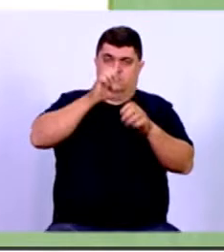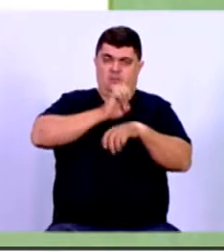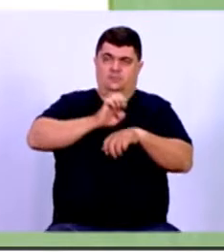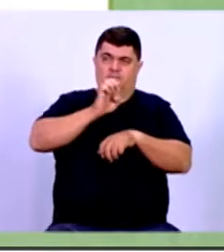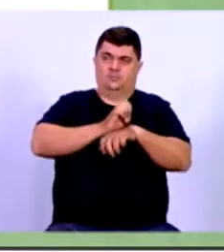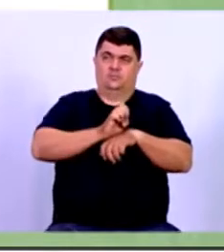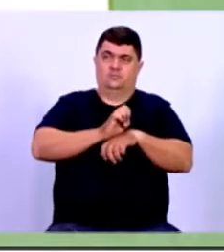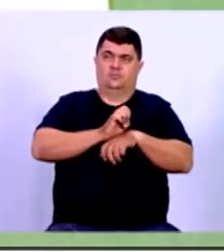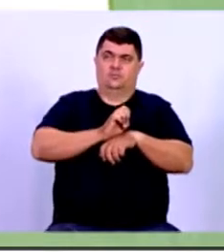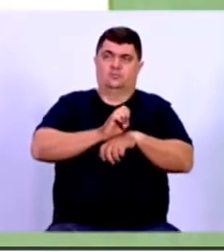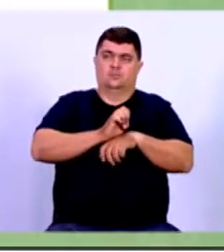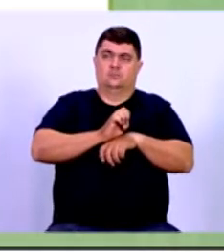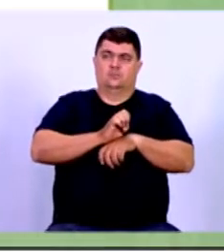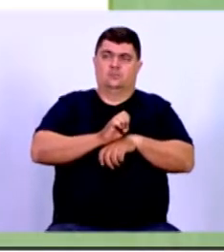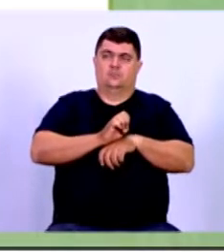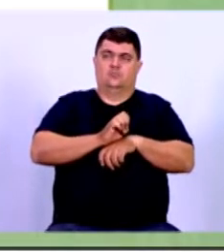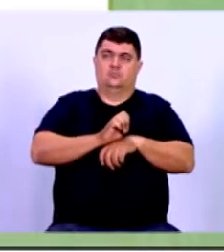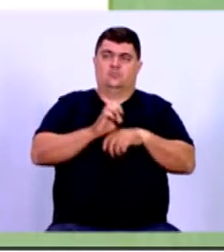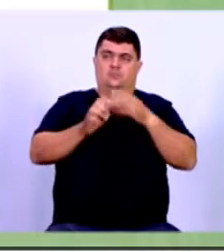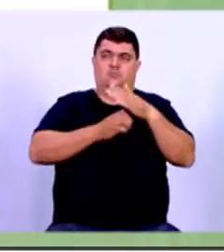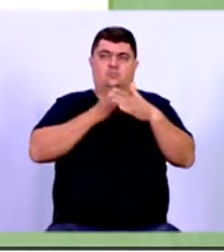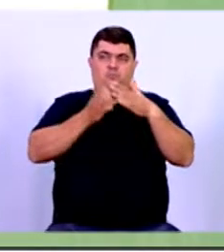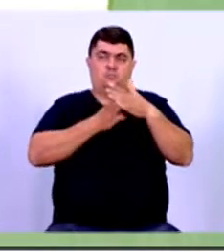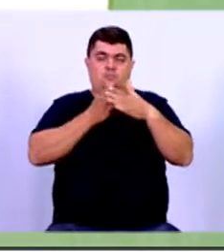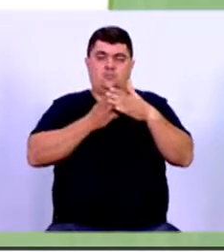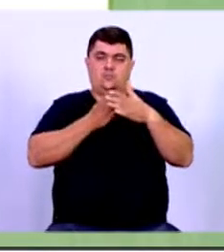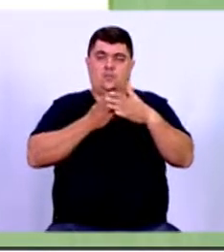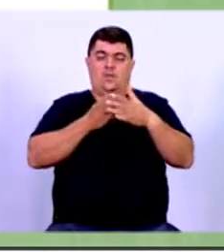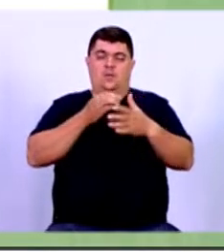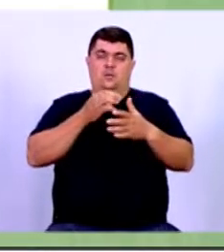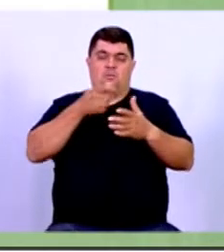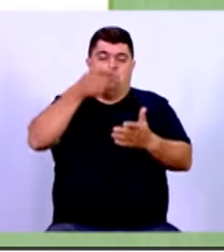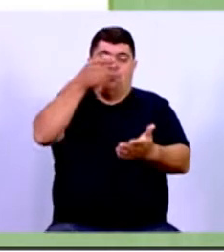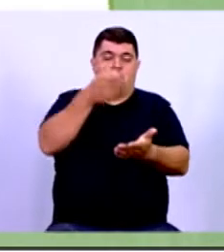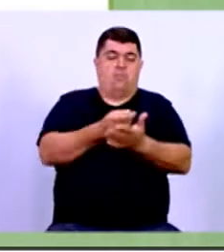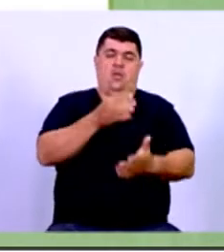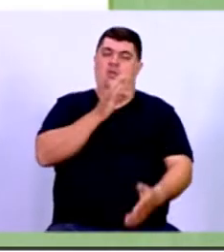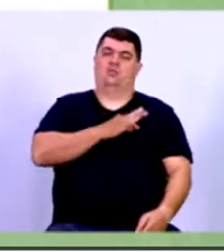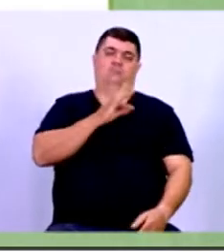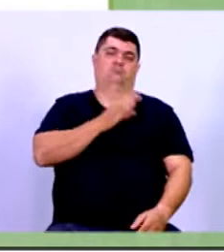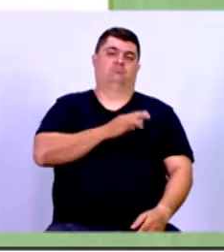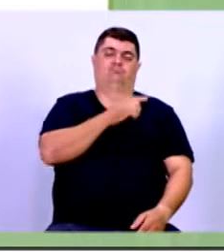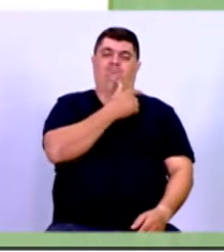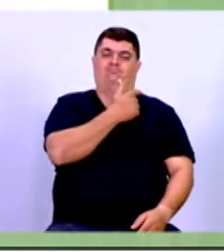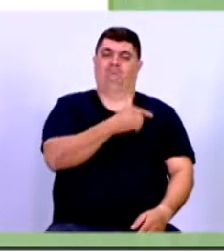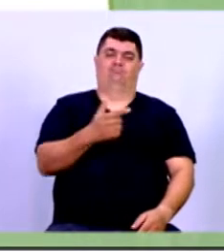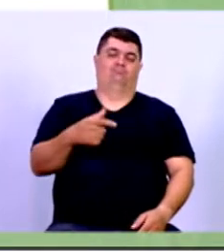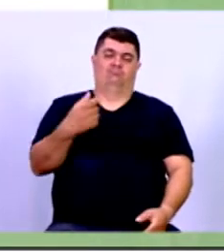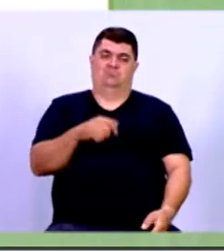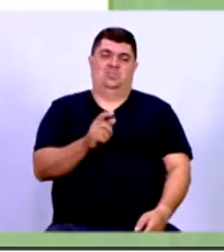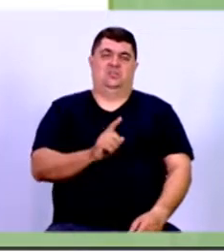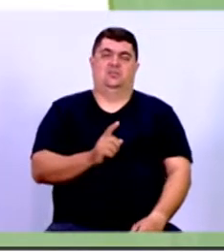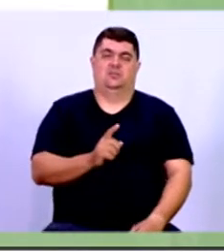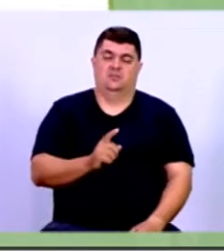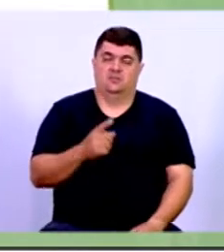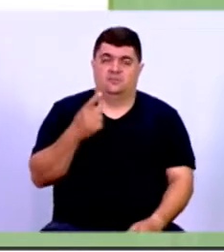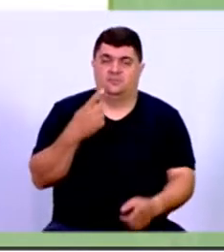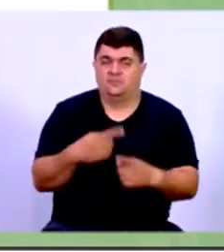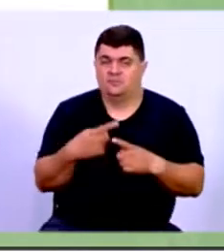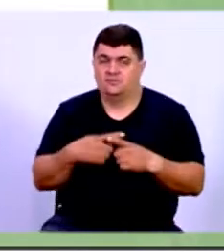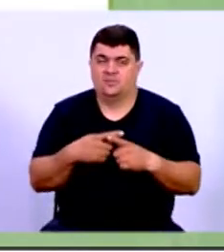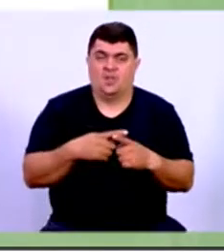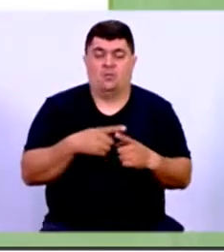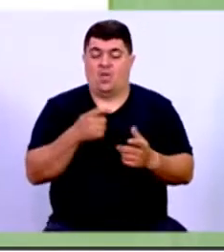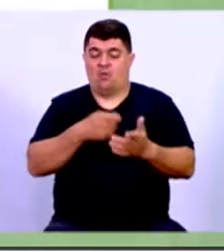não há necessidade da empresa onde você realiza o estágio ou da instituição pagar qualquer remuneração. Por quê? Porque ele é